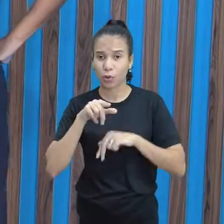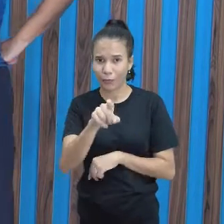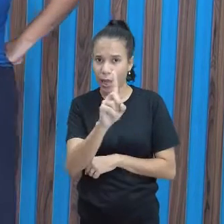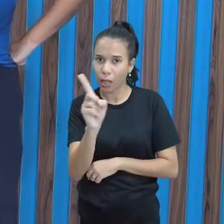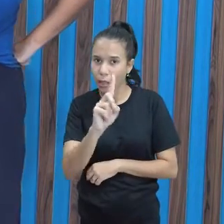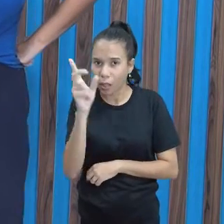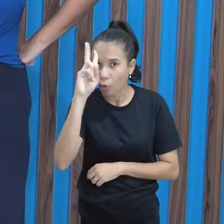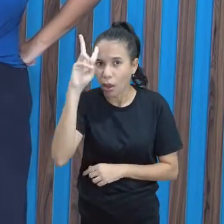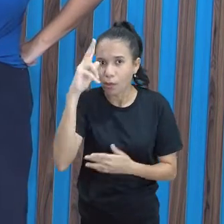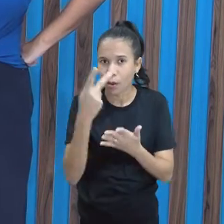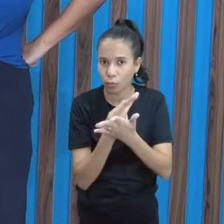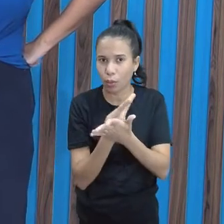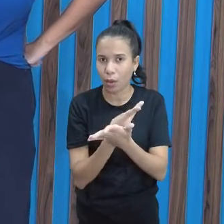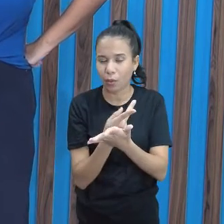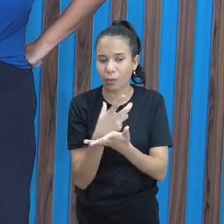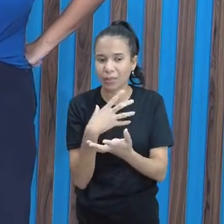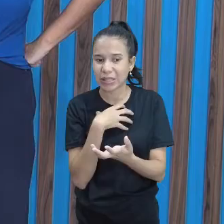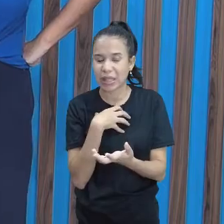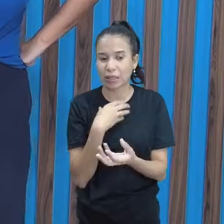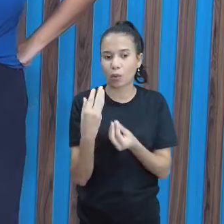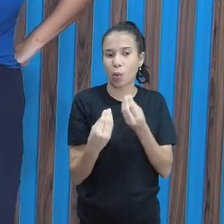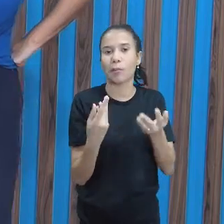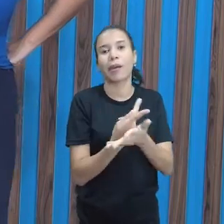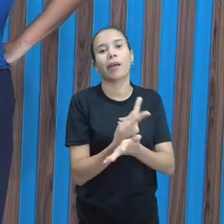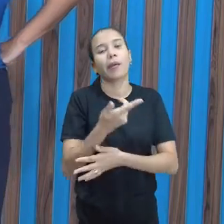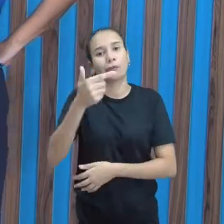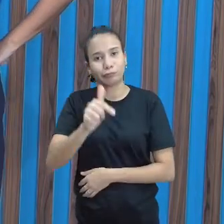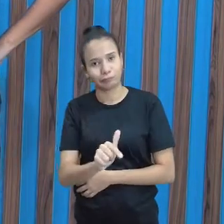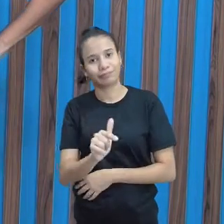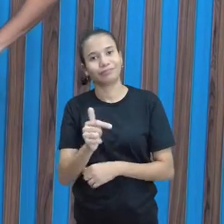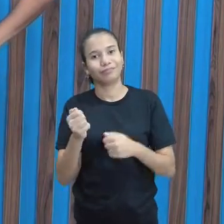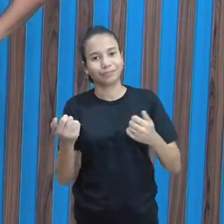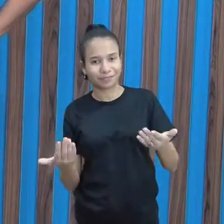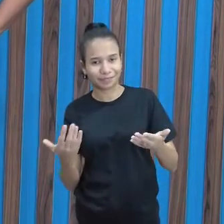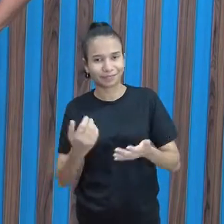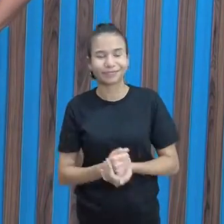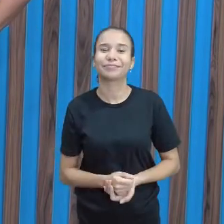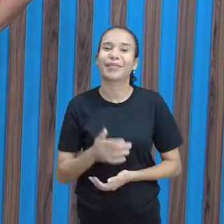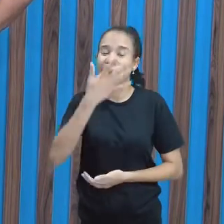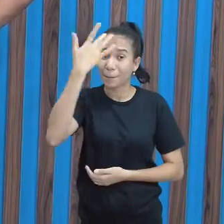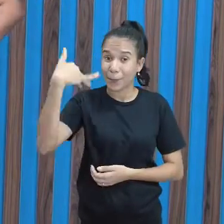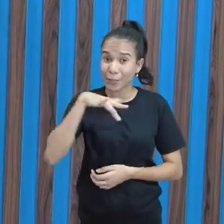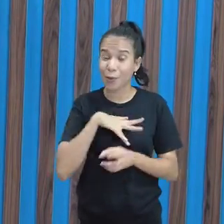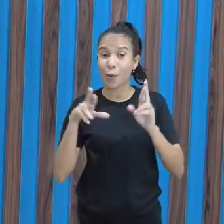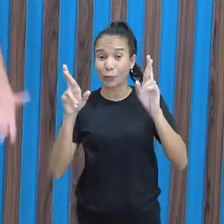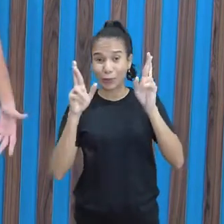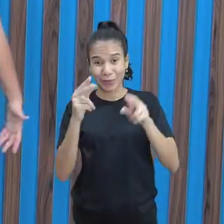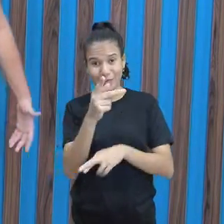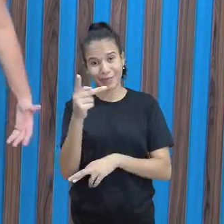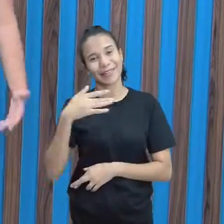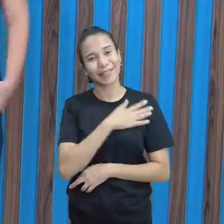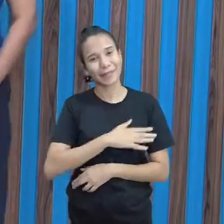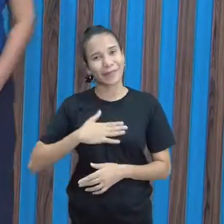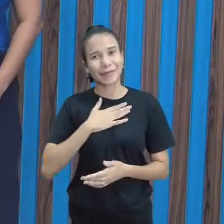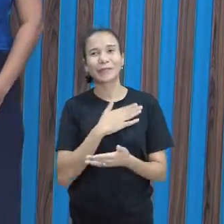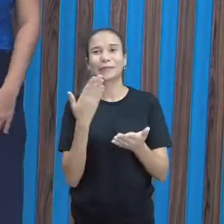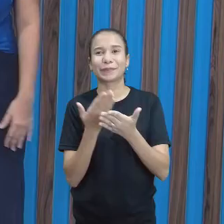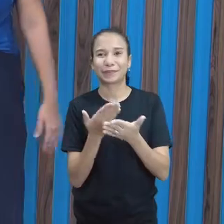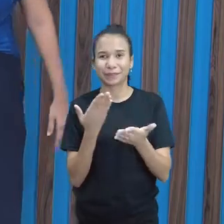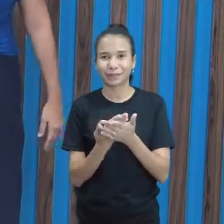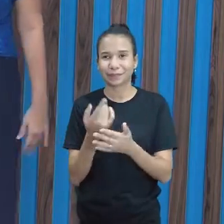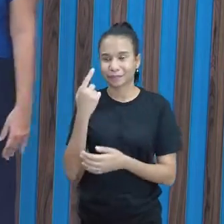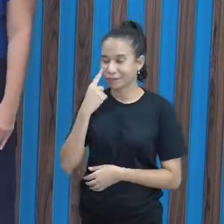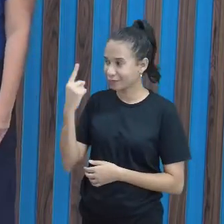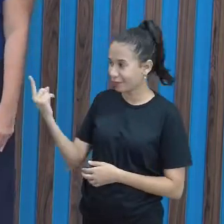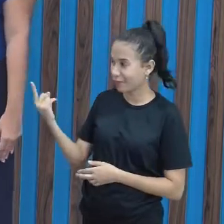lembra do seu erro, talvez você tenda a errar a mesma coisa sempre. Pessoal, eu espero que vocês tenham gostado dessa aula,